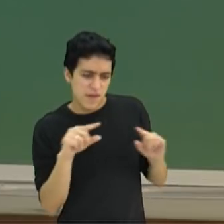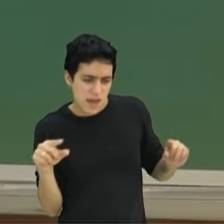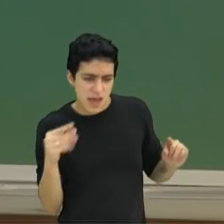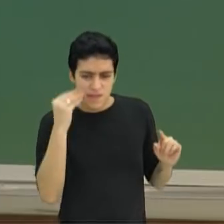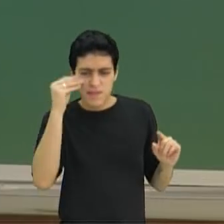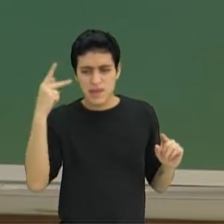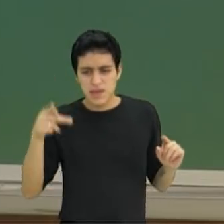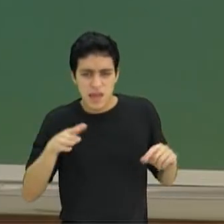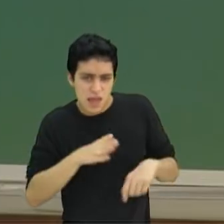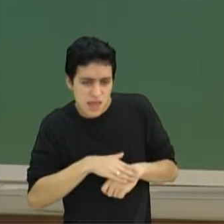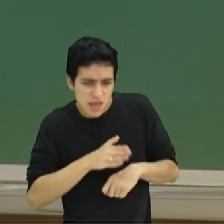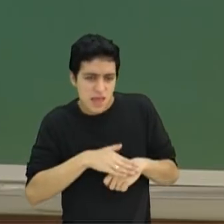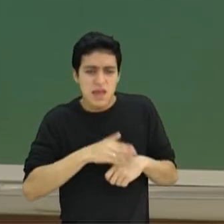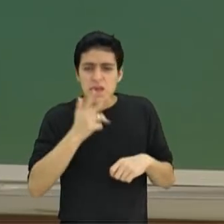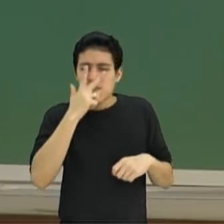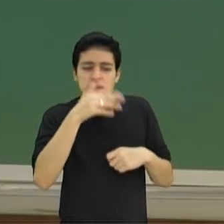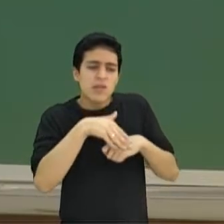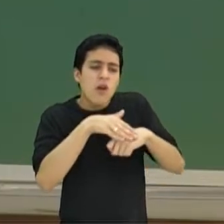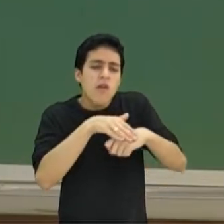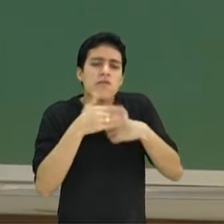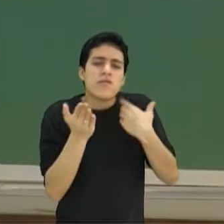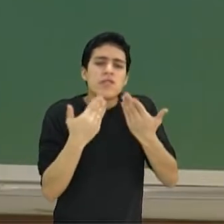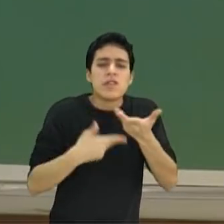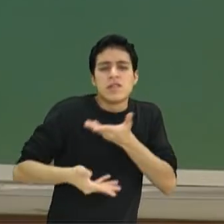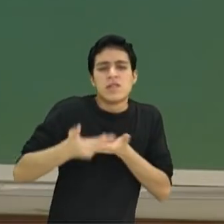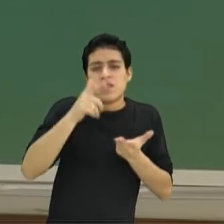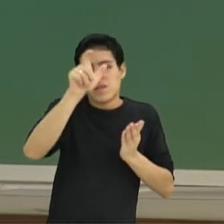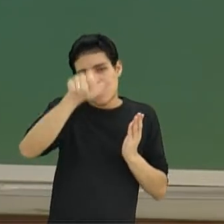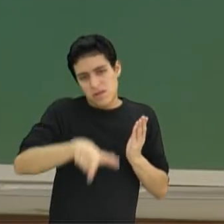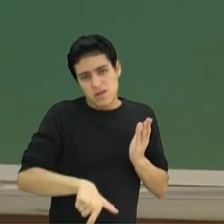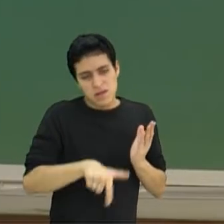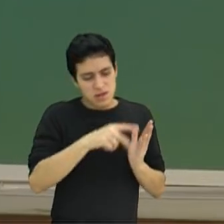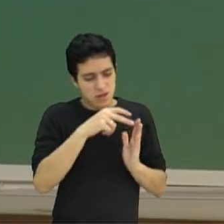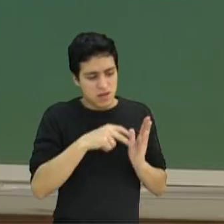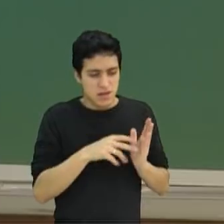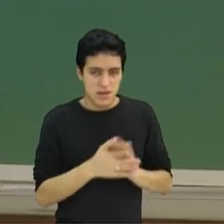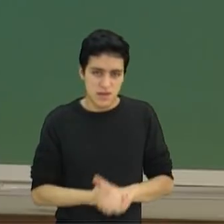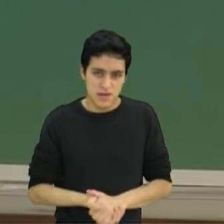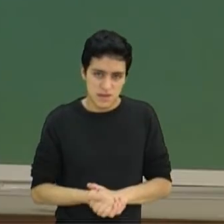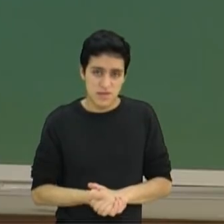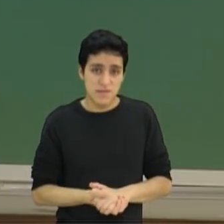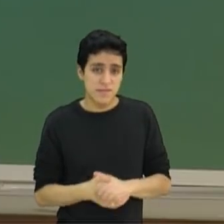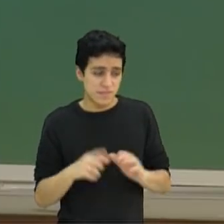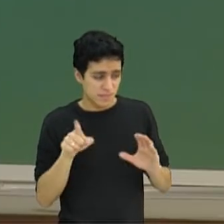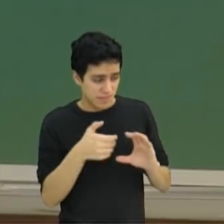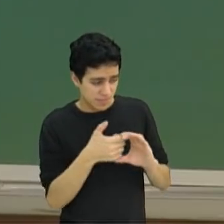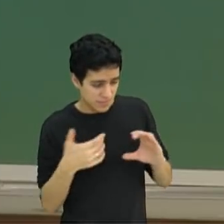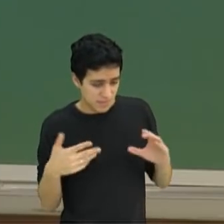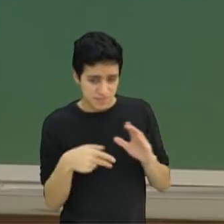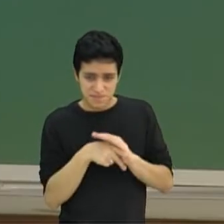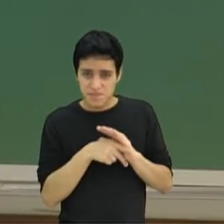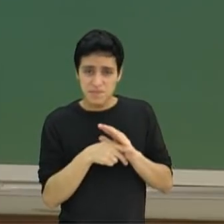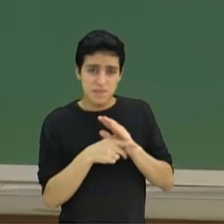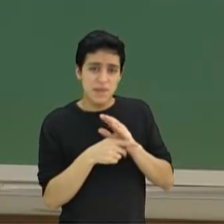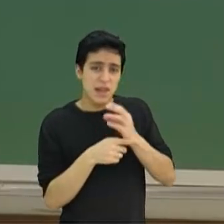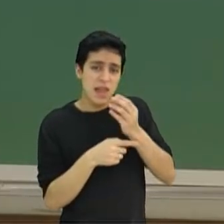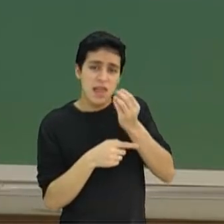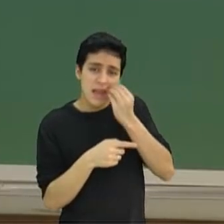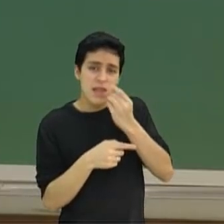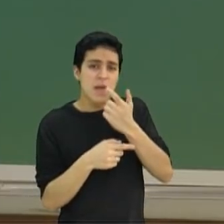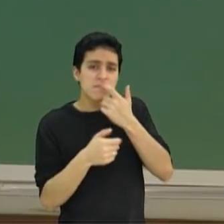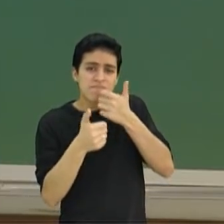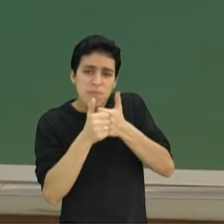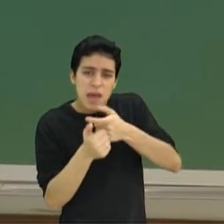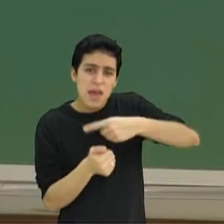experiência própria, acaba conversando, interagindo com o leitor de certa forma. É uma característica para aproximação,